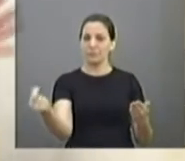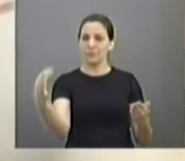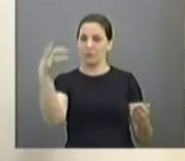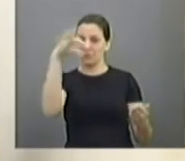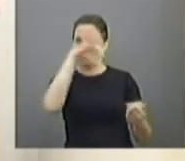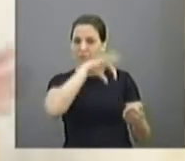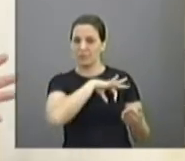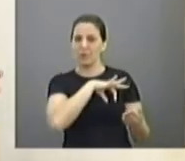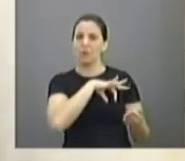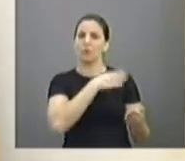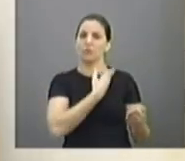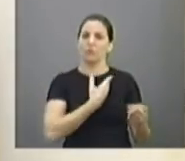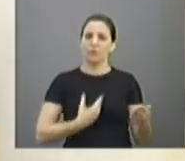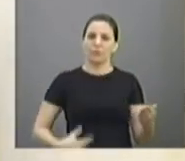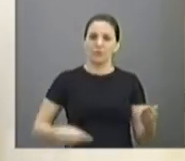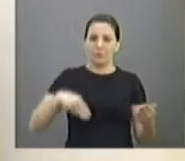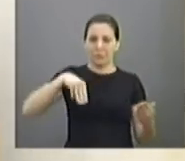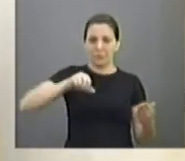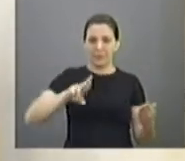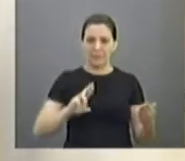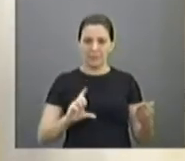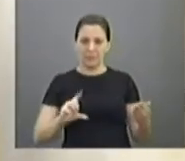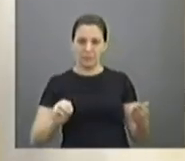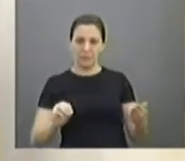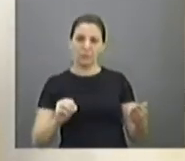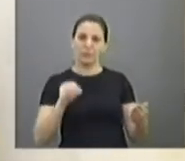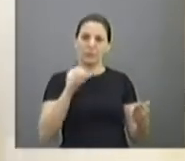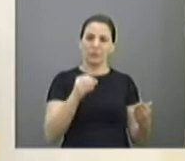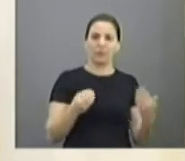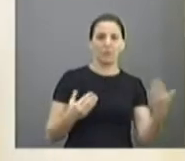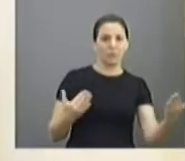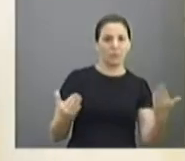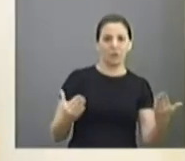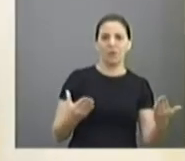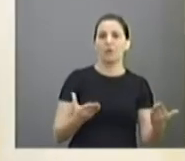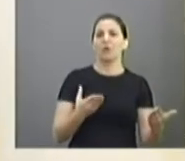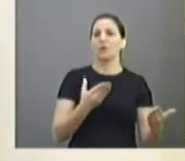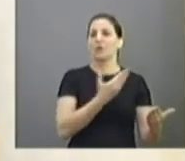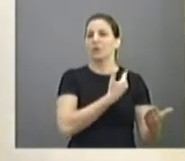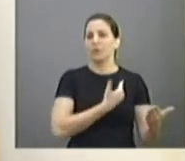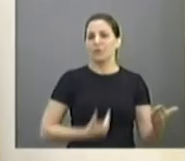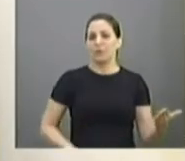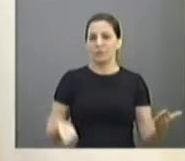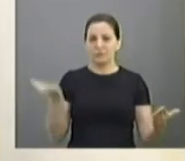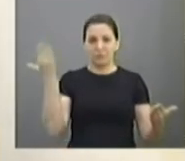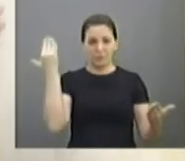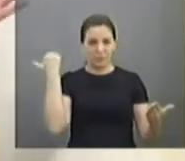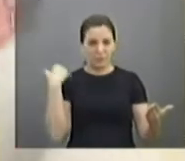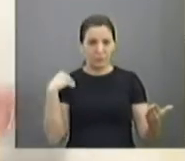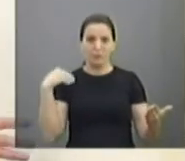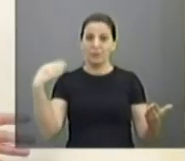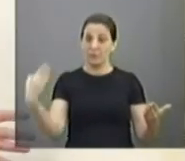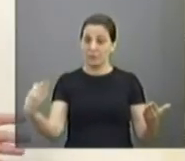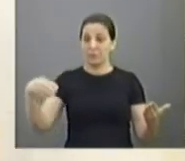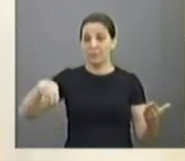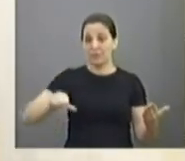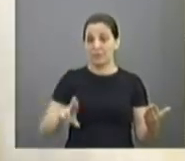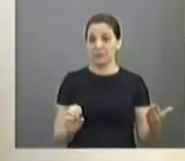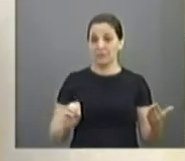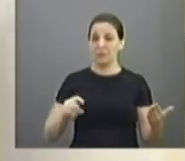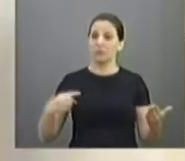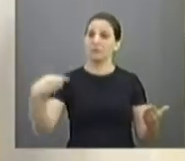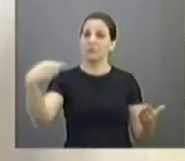salarial do governo Marcelo com a política financeira salarial do governo anterior, o prefeito Marcelo vai estar na frente.